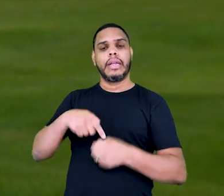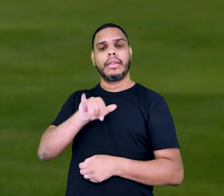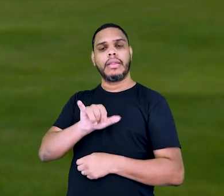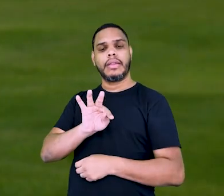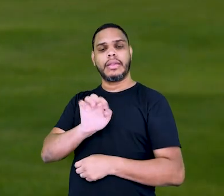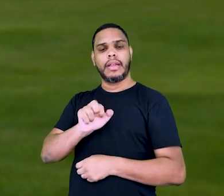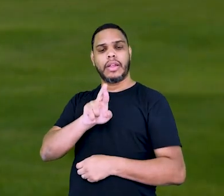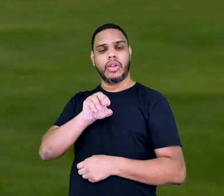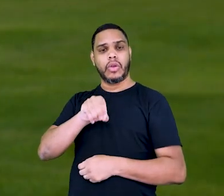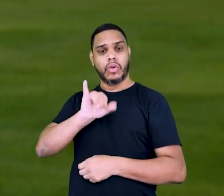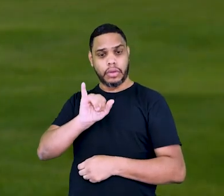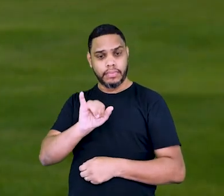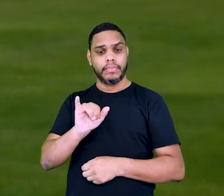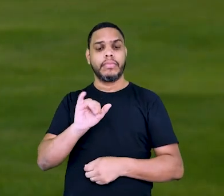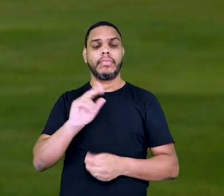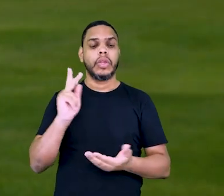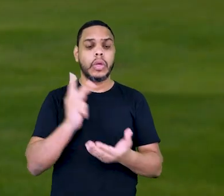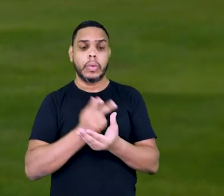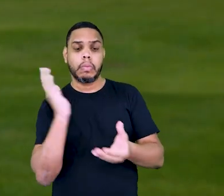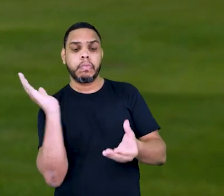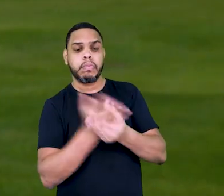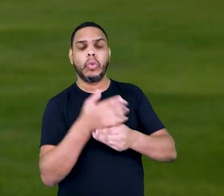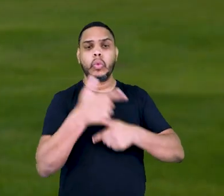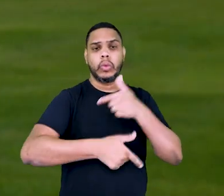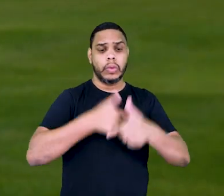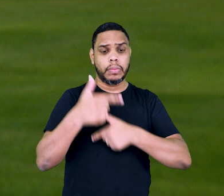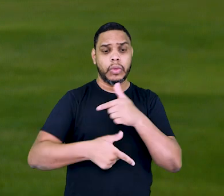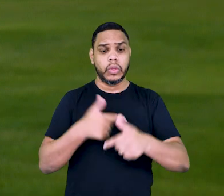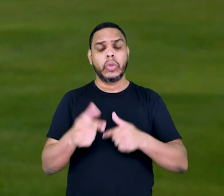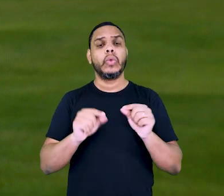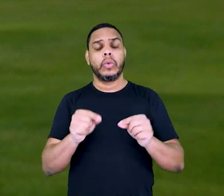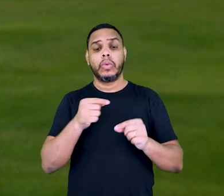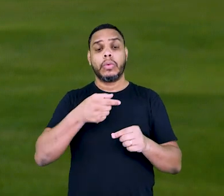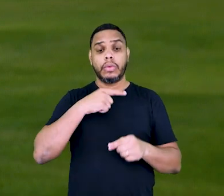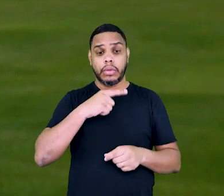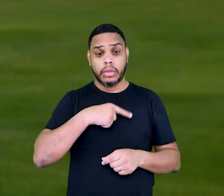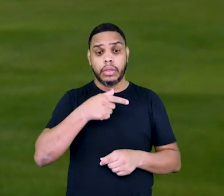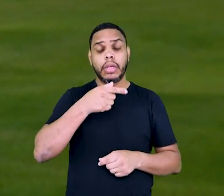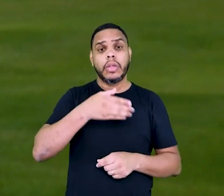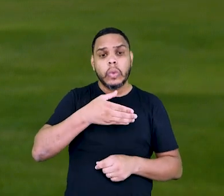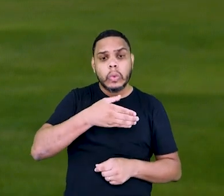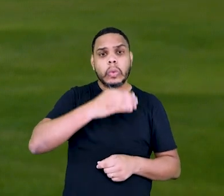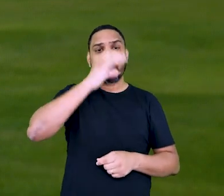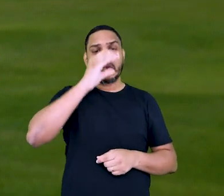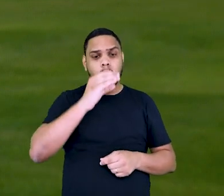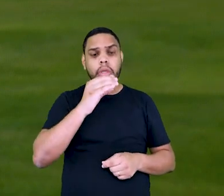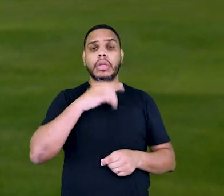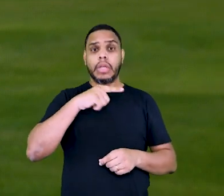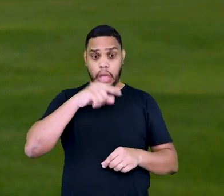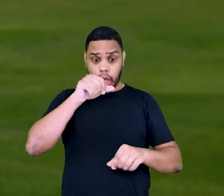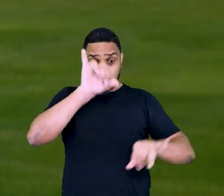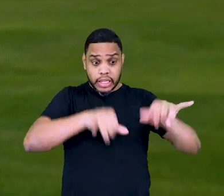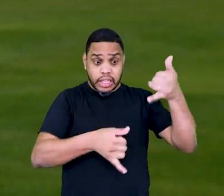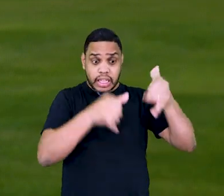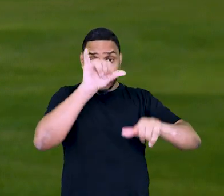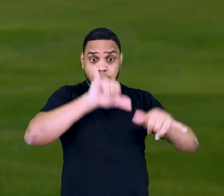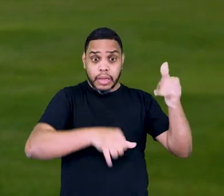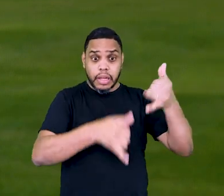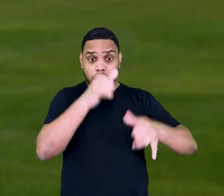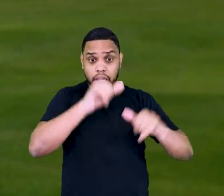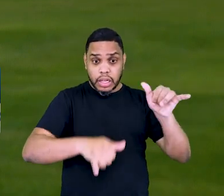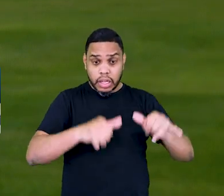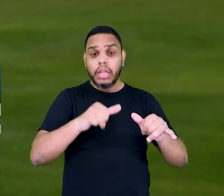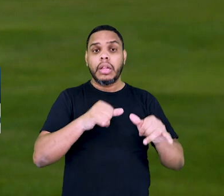Quando acionou a Justiça Trabalhista, ele contou que bebeu um catalisador, um reagente químico que funciona como um